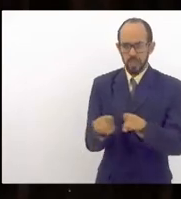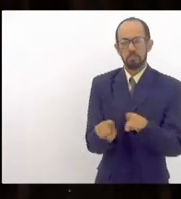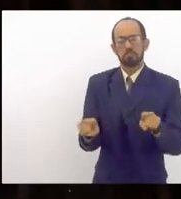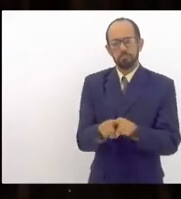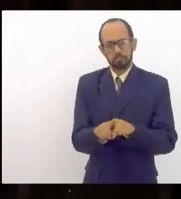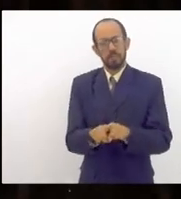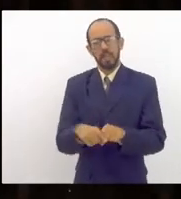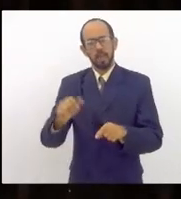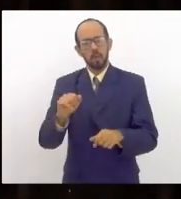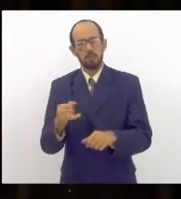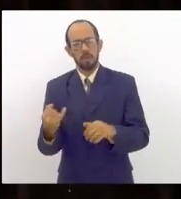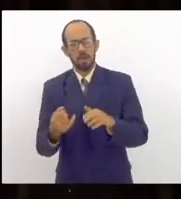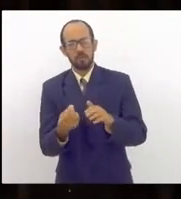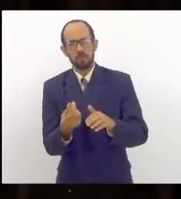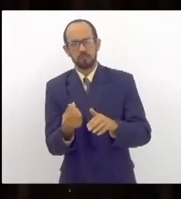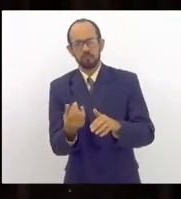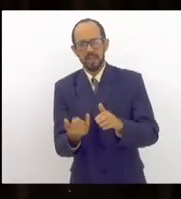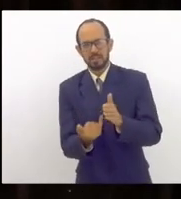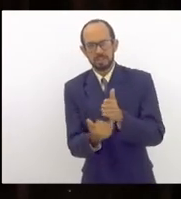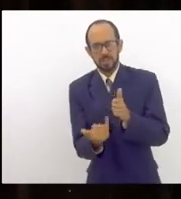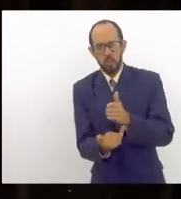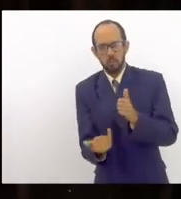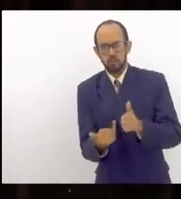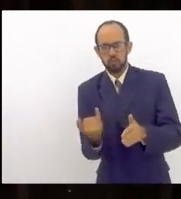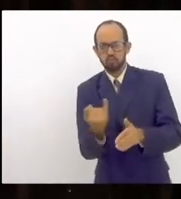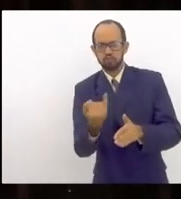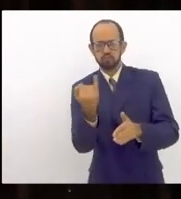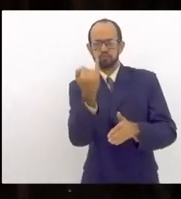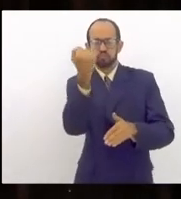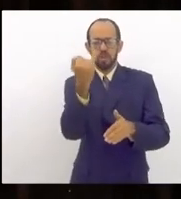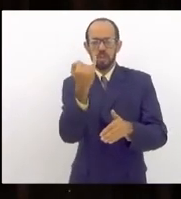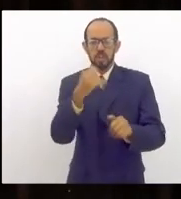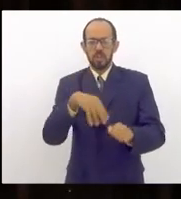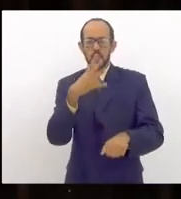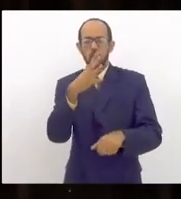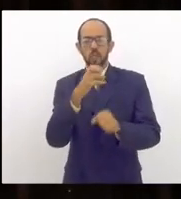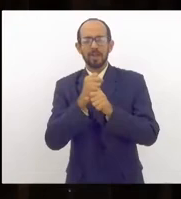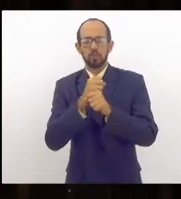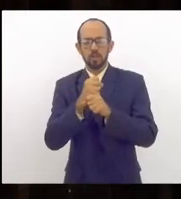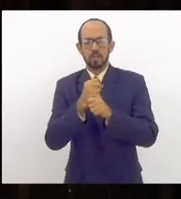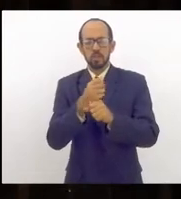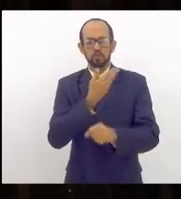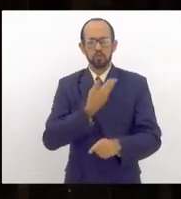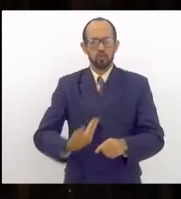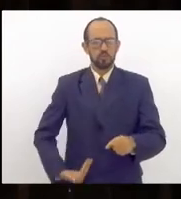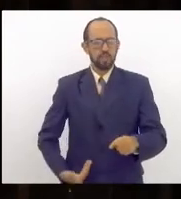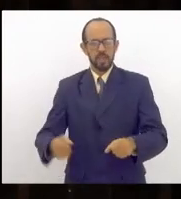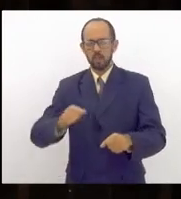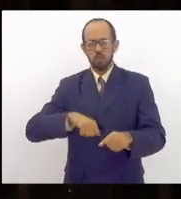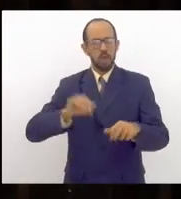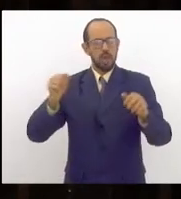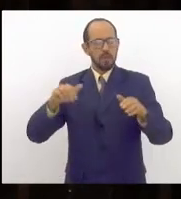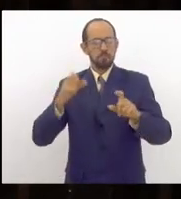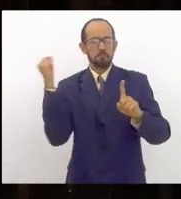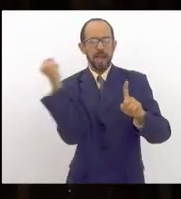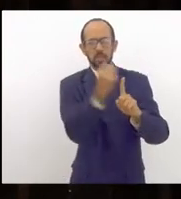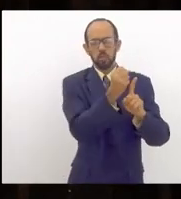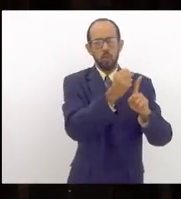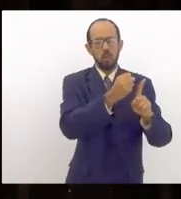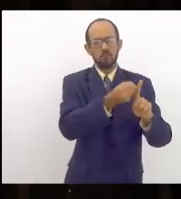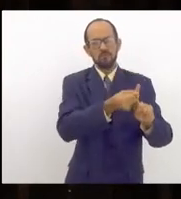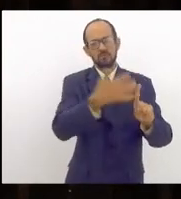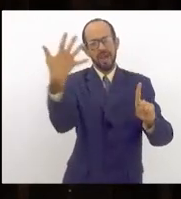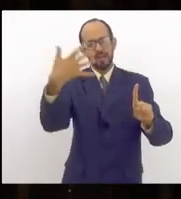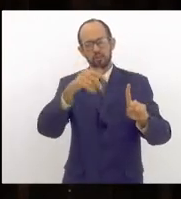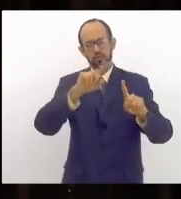altíssima a um governo que durante quatro anos com seu negacionismo assassinou centenas de milhares de trabalhadores